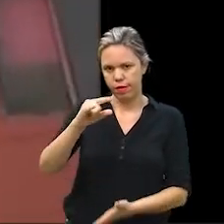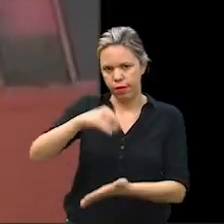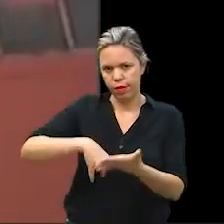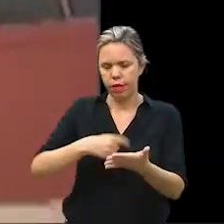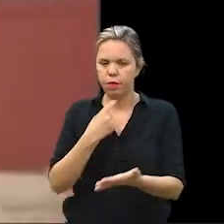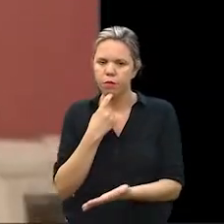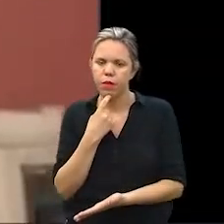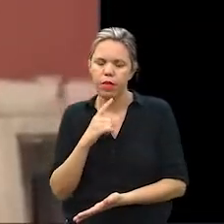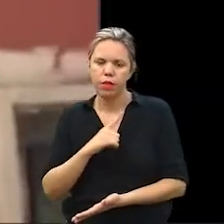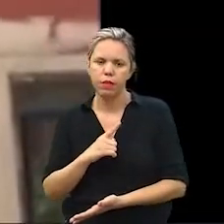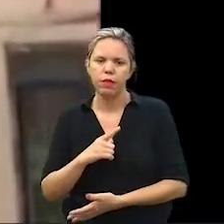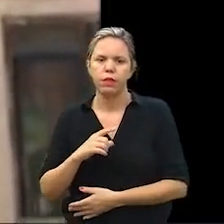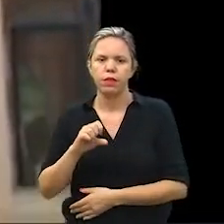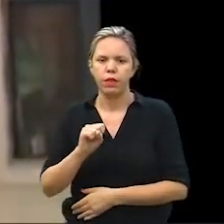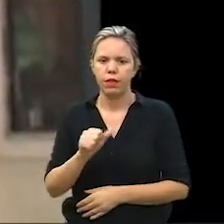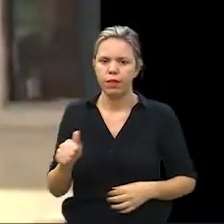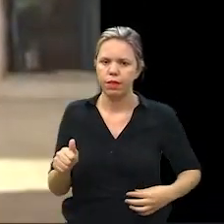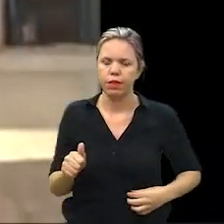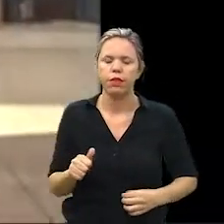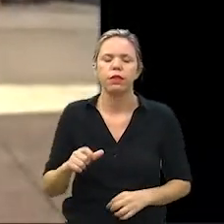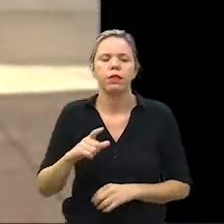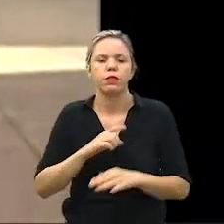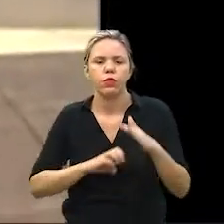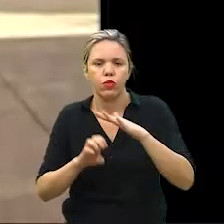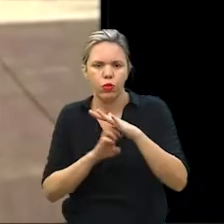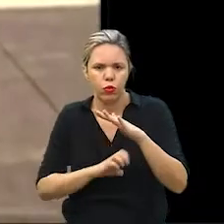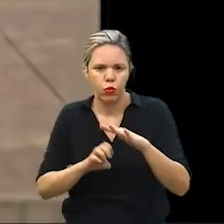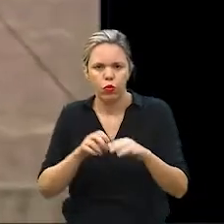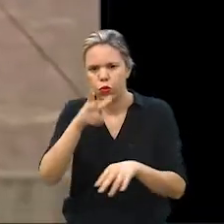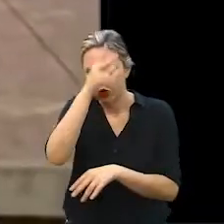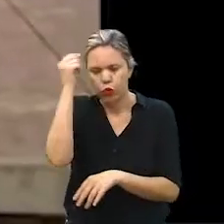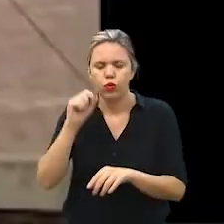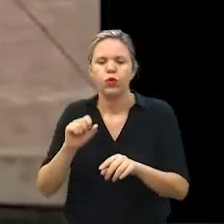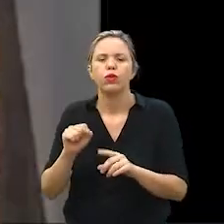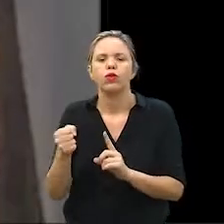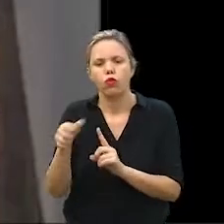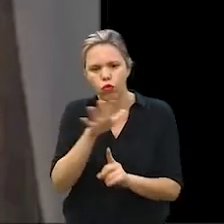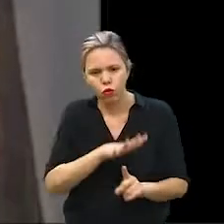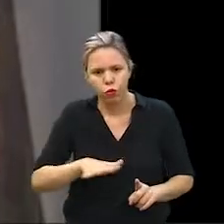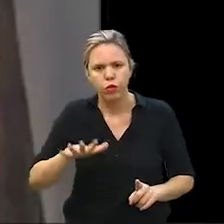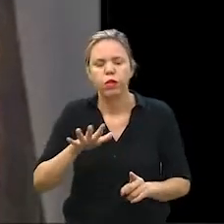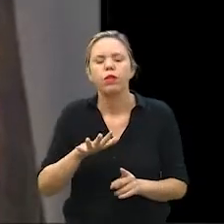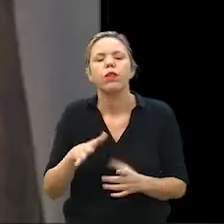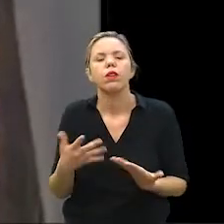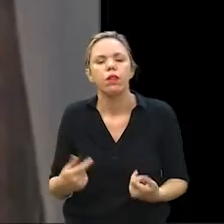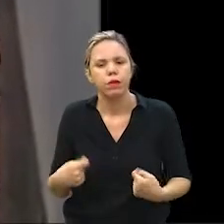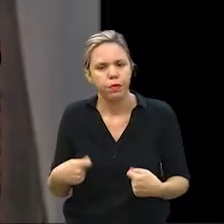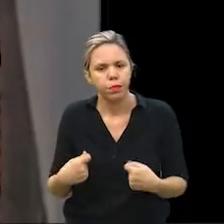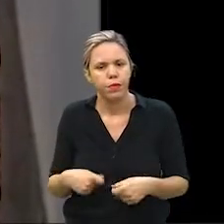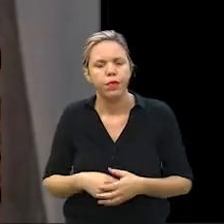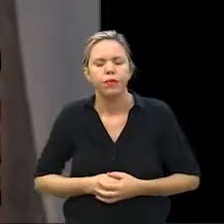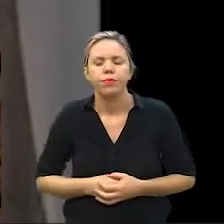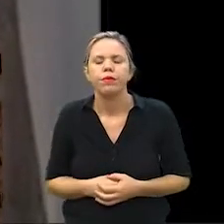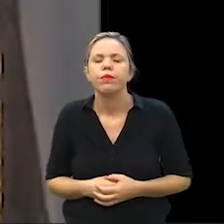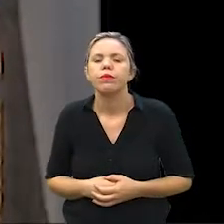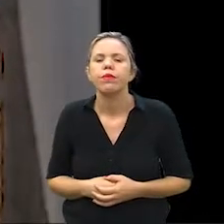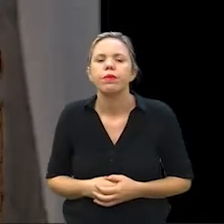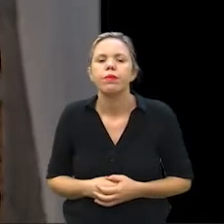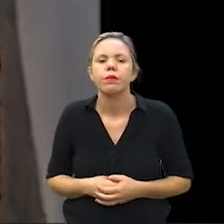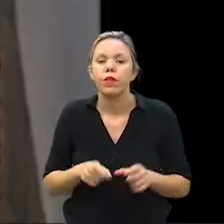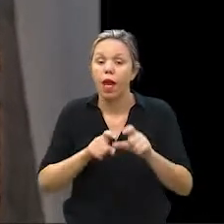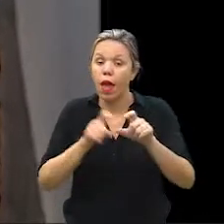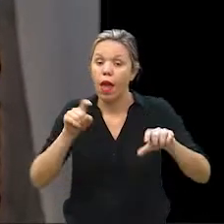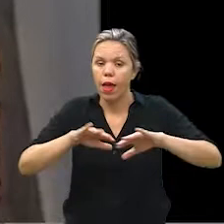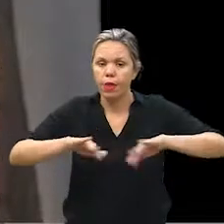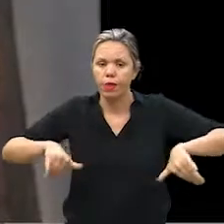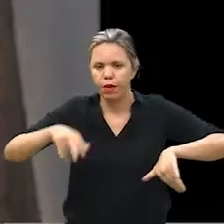temos 4 SAs, empresas públicas de sociedade anônima, elas necessariamente são independentes,